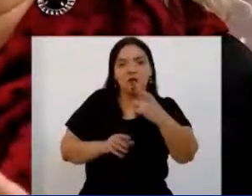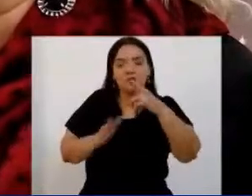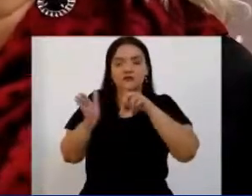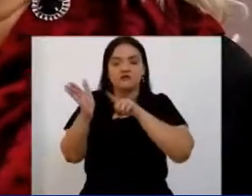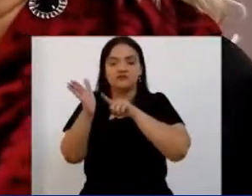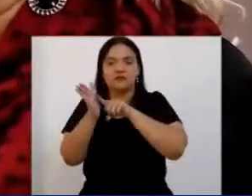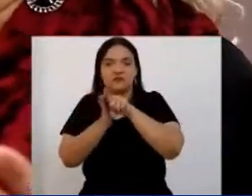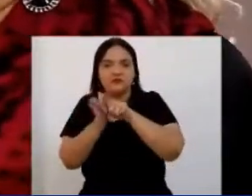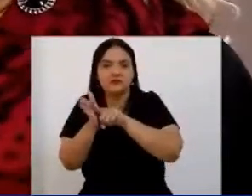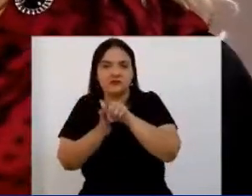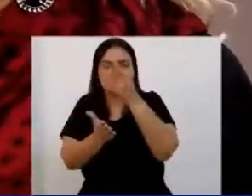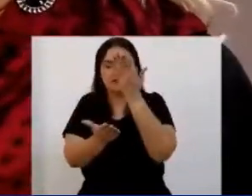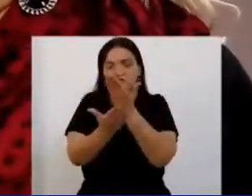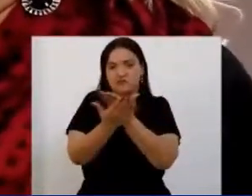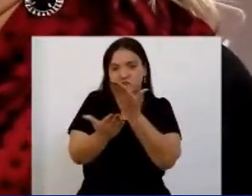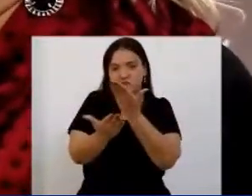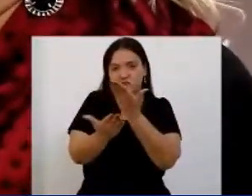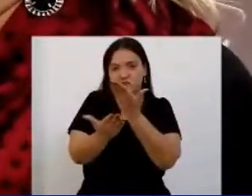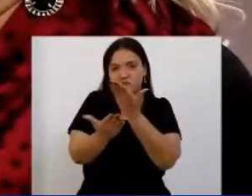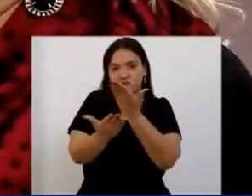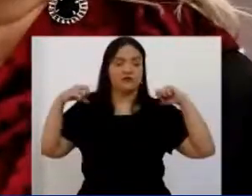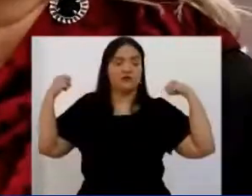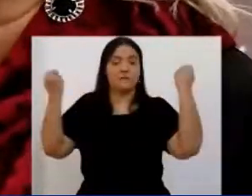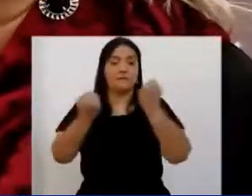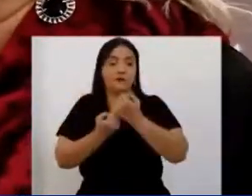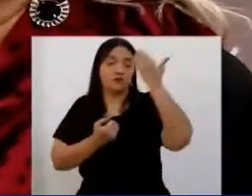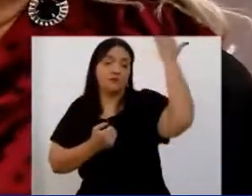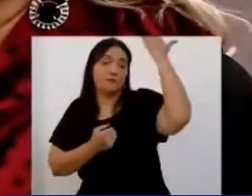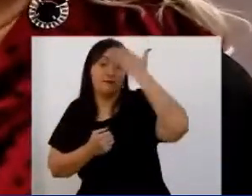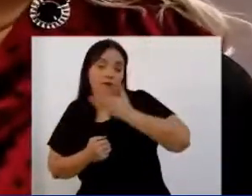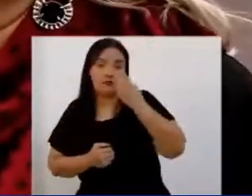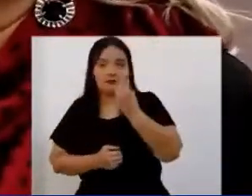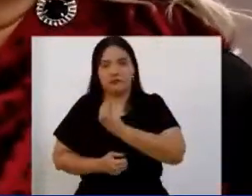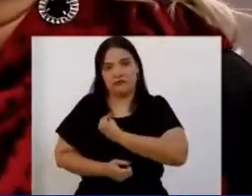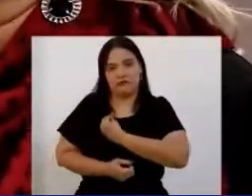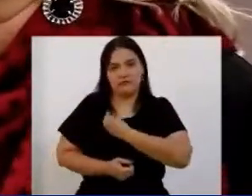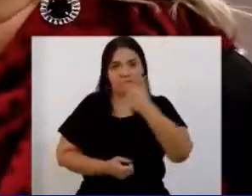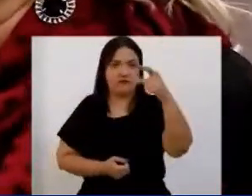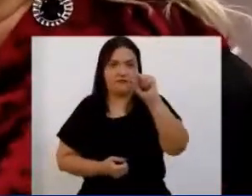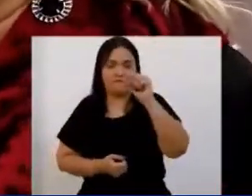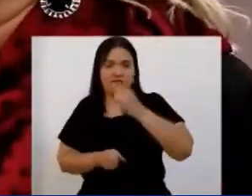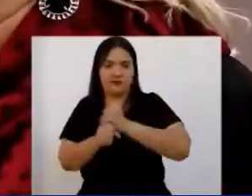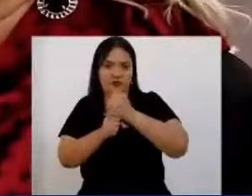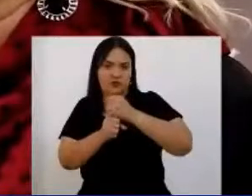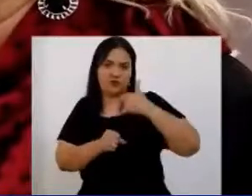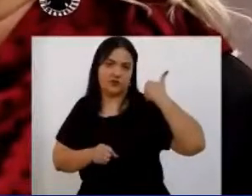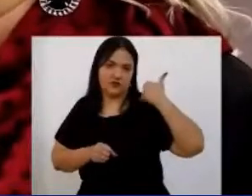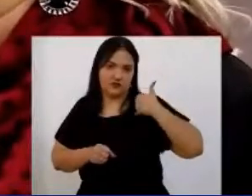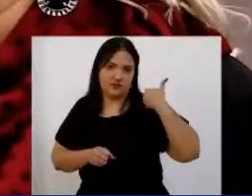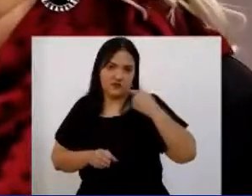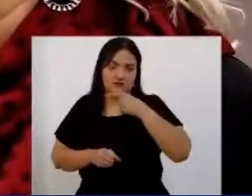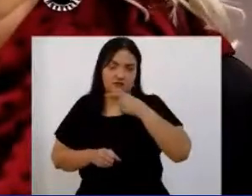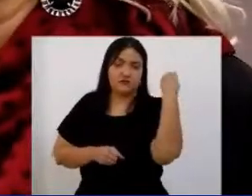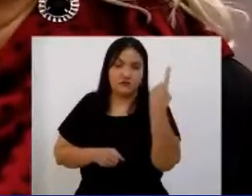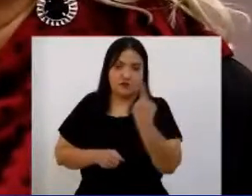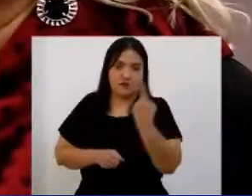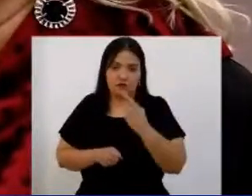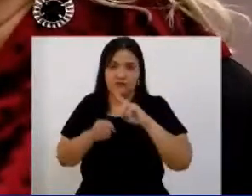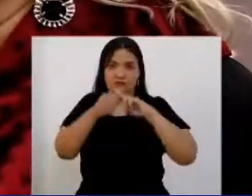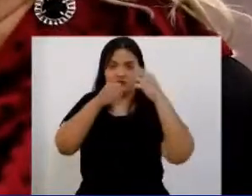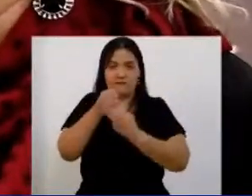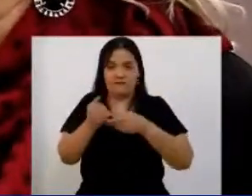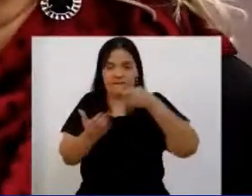esses estudos e esses dados. E o simpósio é a prova viva disso. Durante 20 anos, a gente